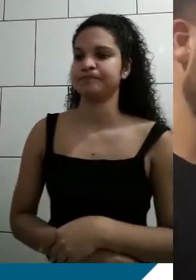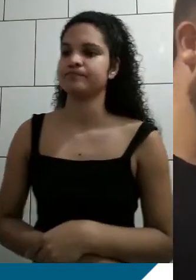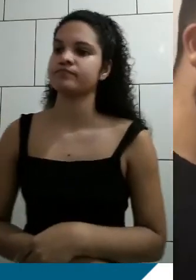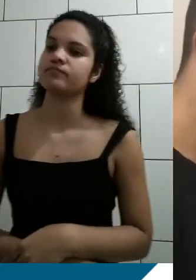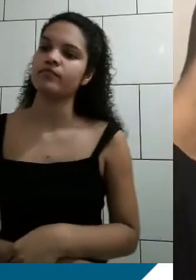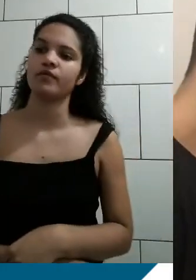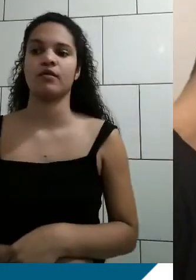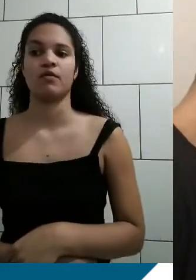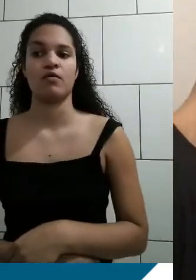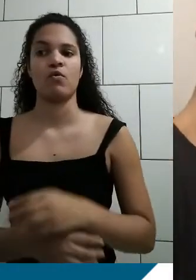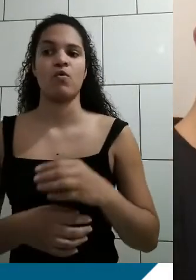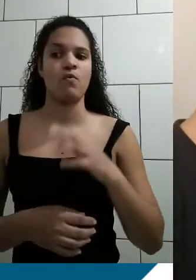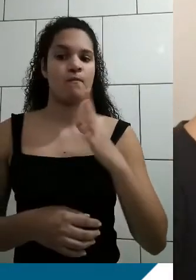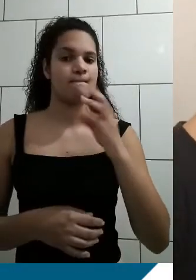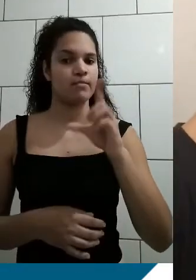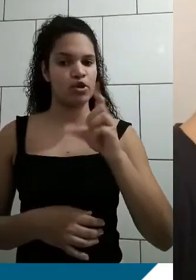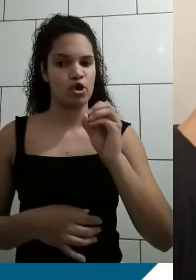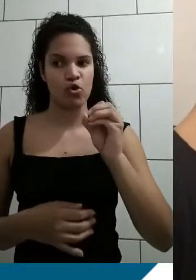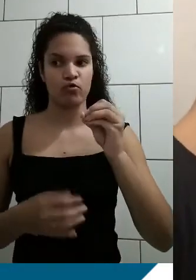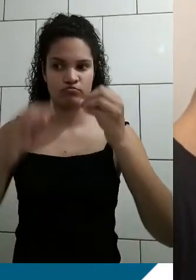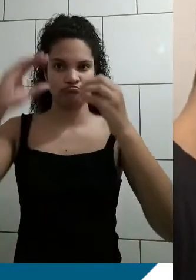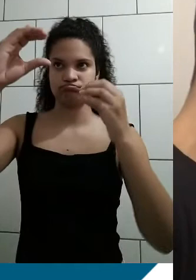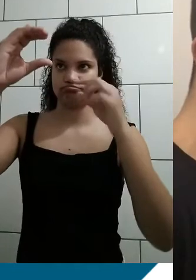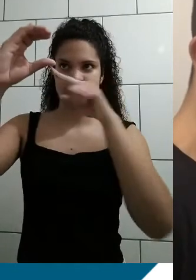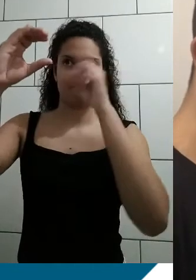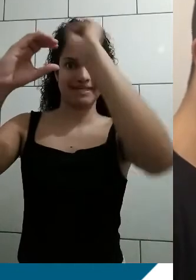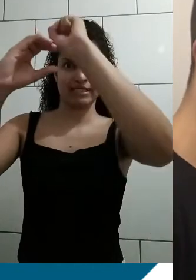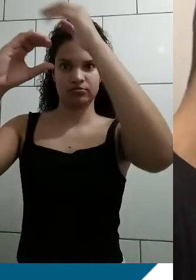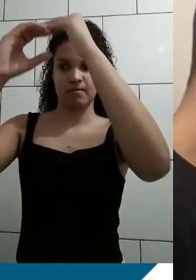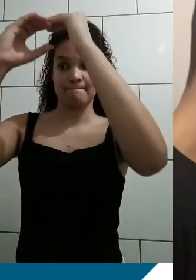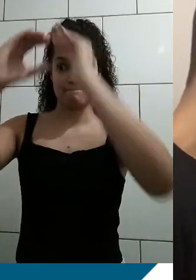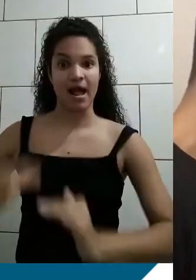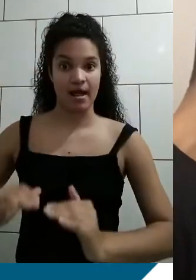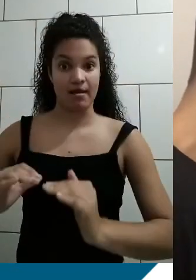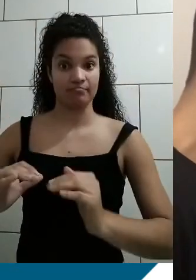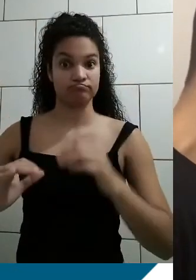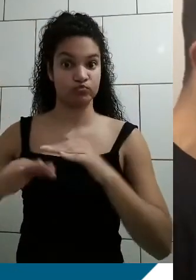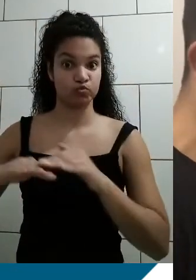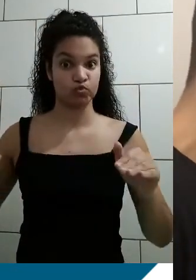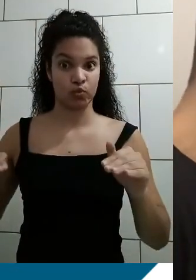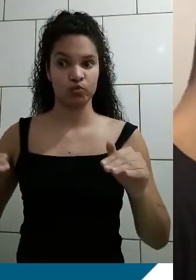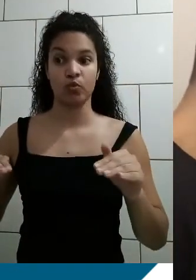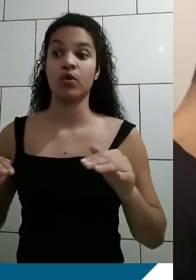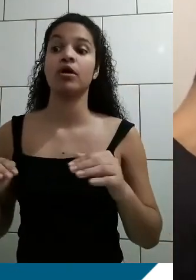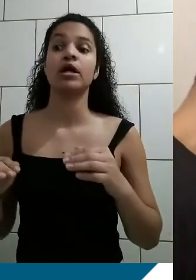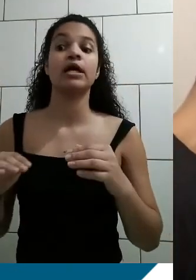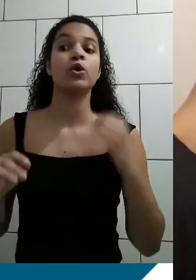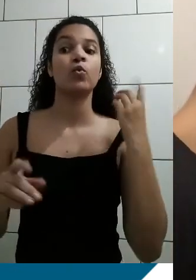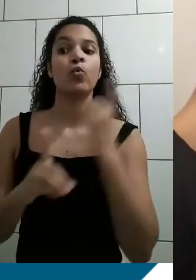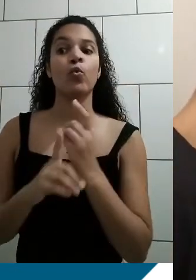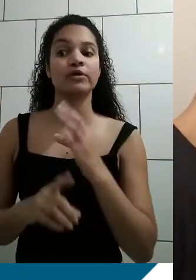20 metros do solo. Determine as energias cinética e potencial gravitacional a metade da altura